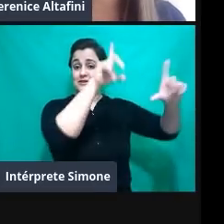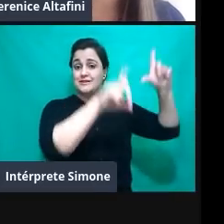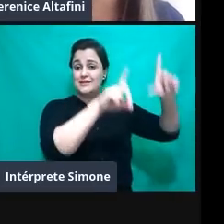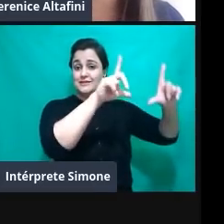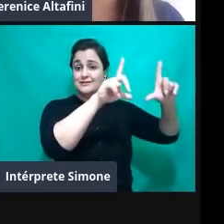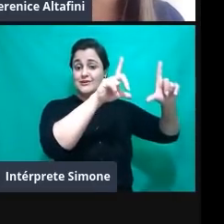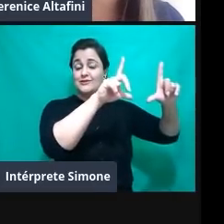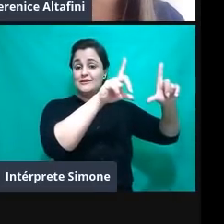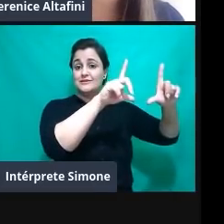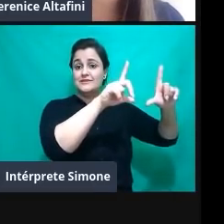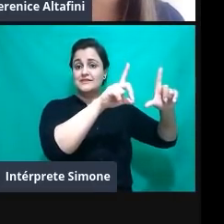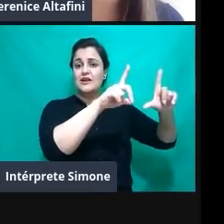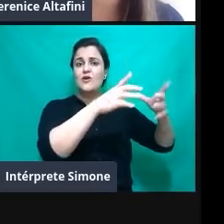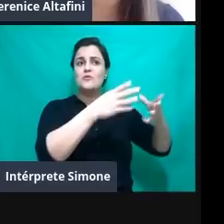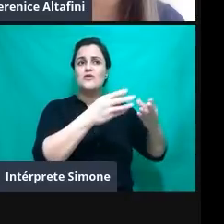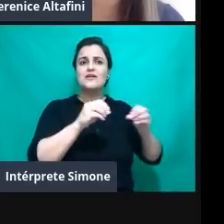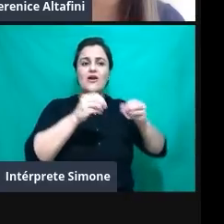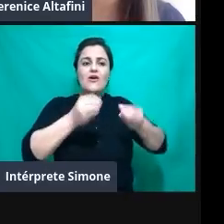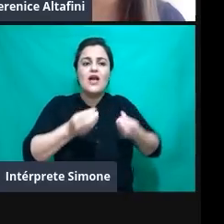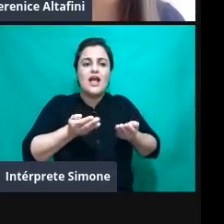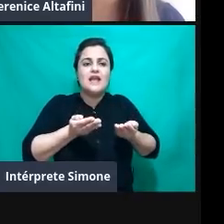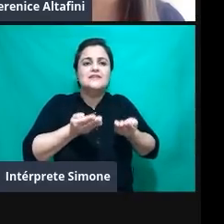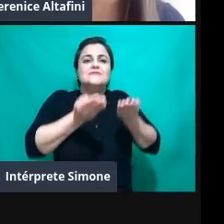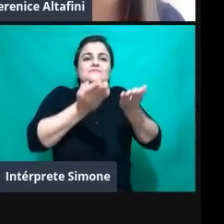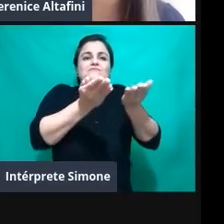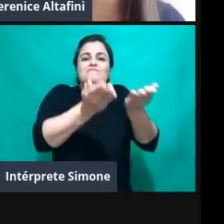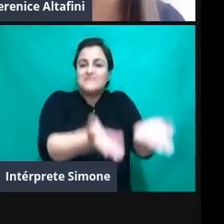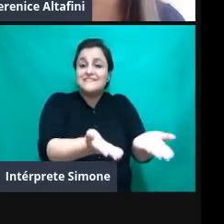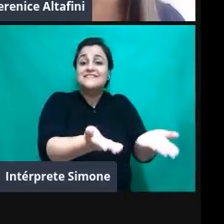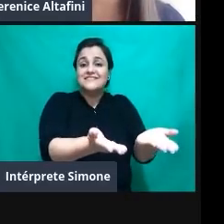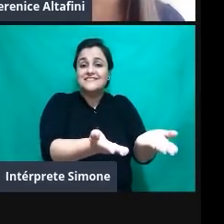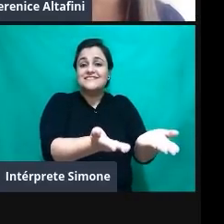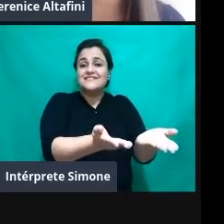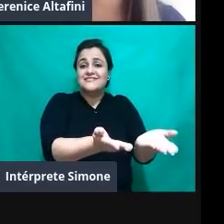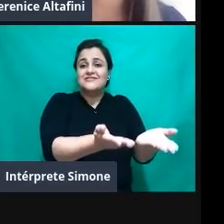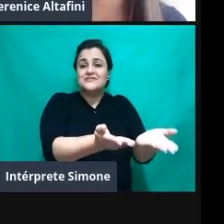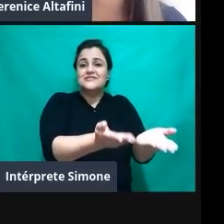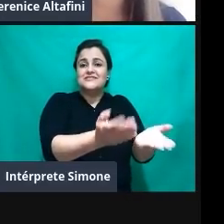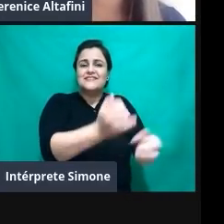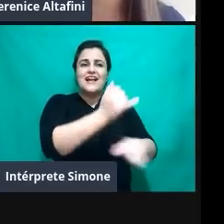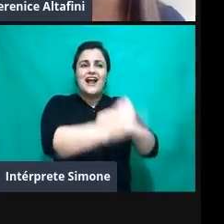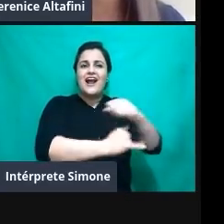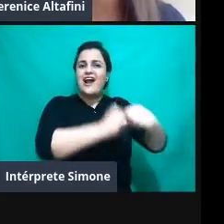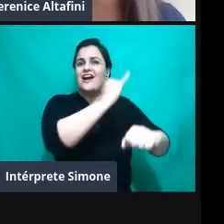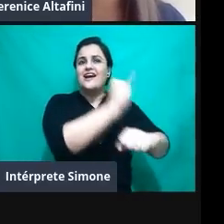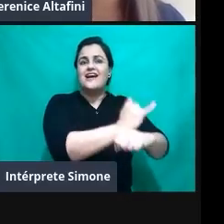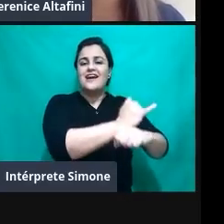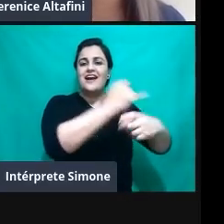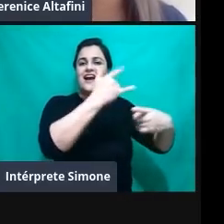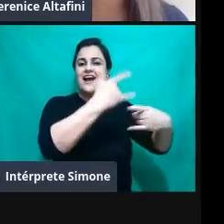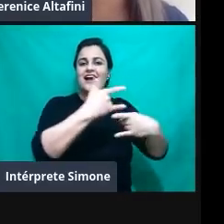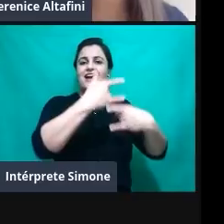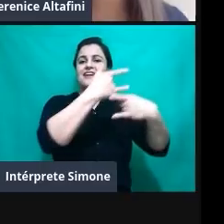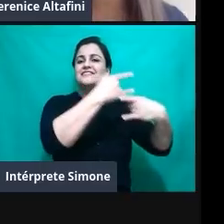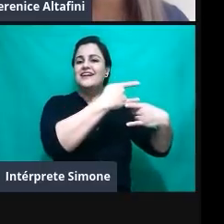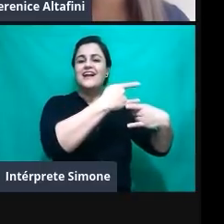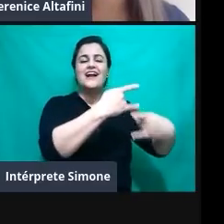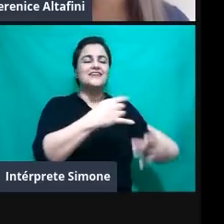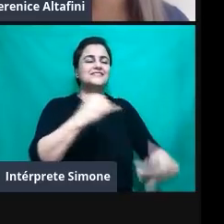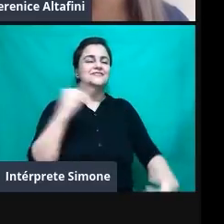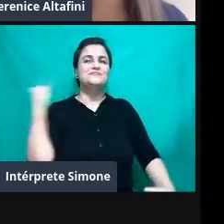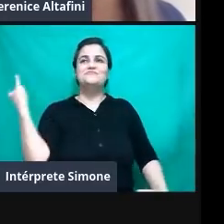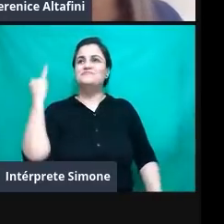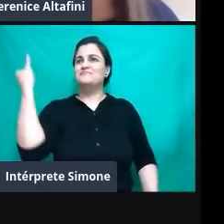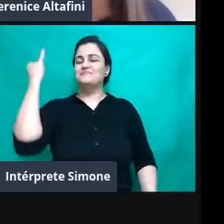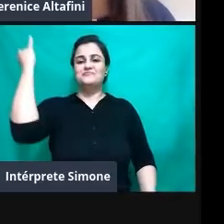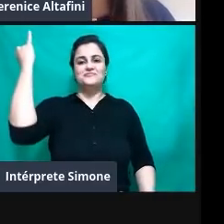dedicação nesse momento. Então, eles estão lá indo, né, gravar e realmente levar